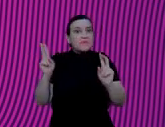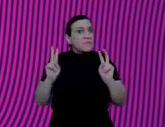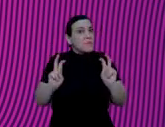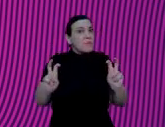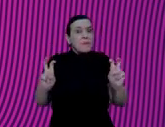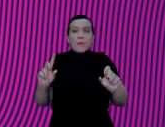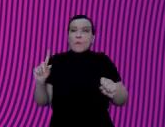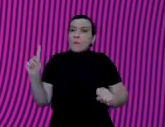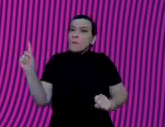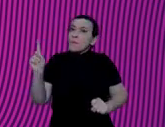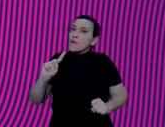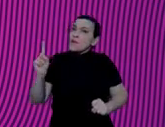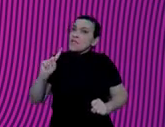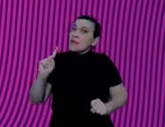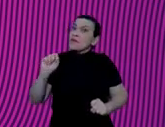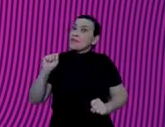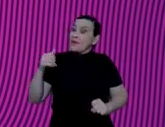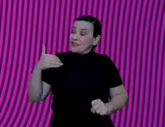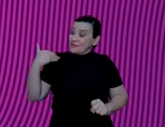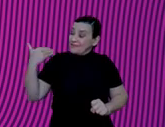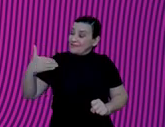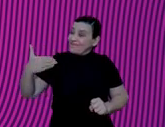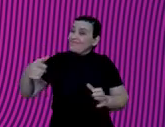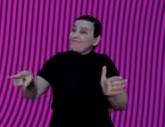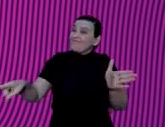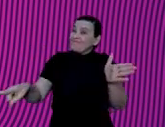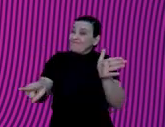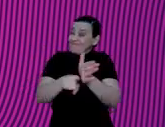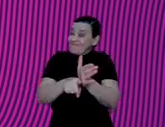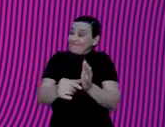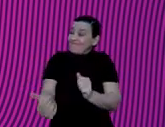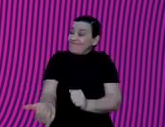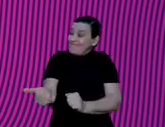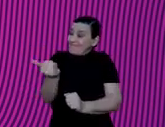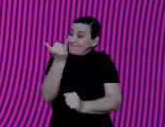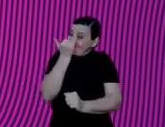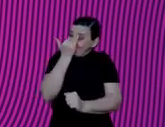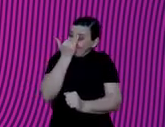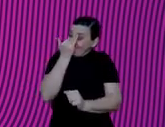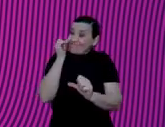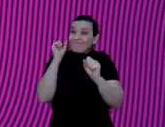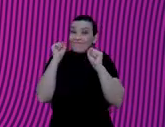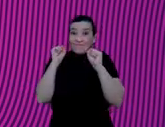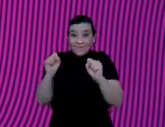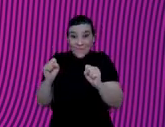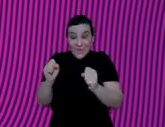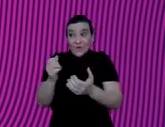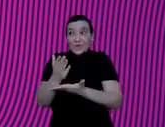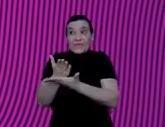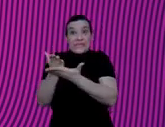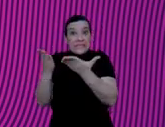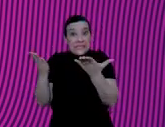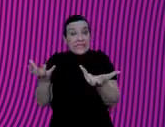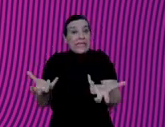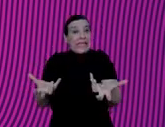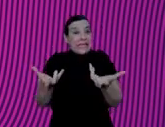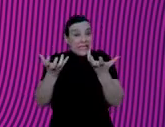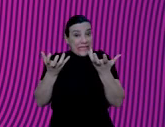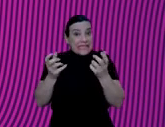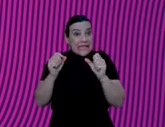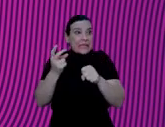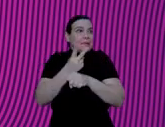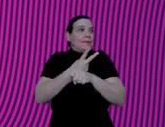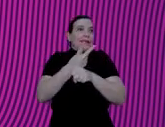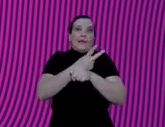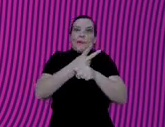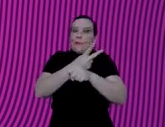consequências negativas a médio e longo prazo, né, é o que move os pacientes a esse comportamento de procurar repetidamente o